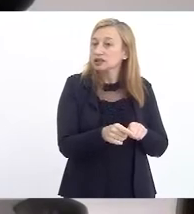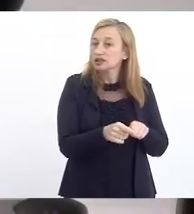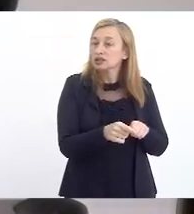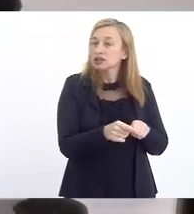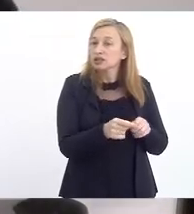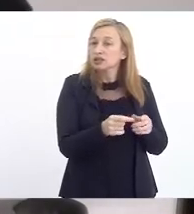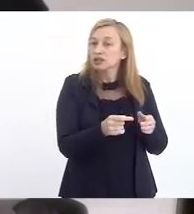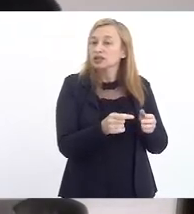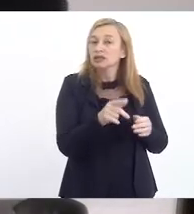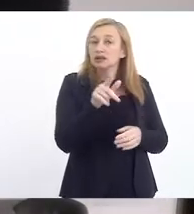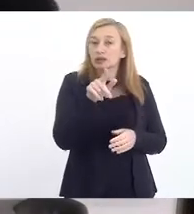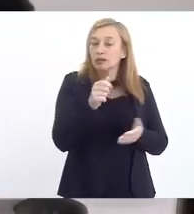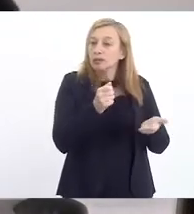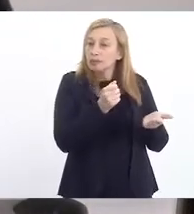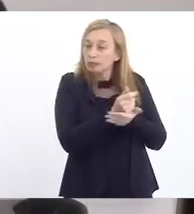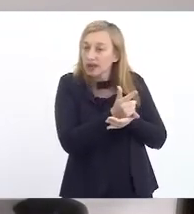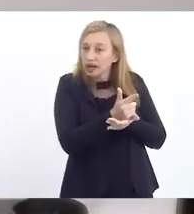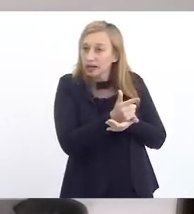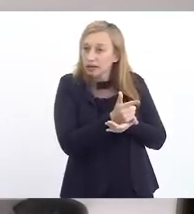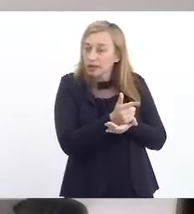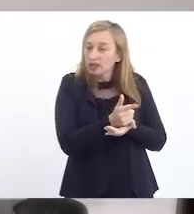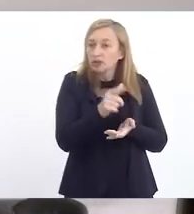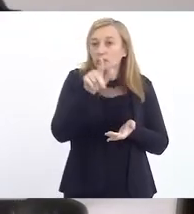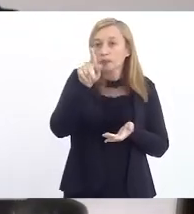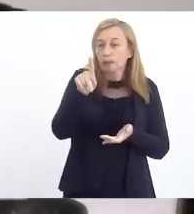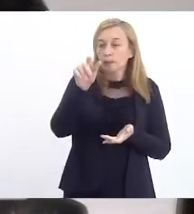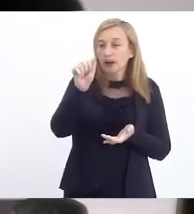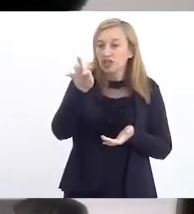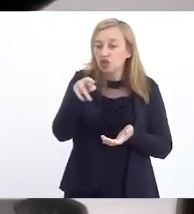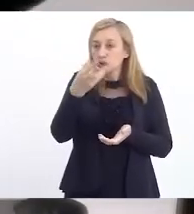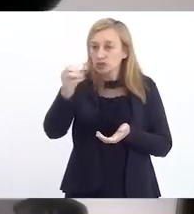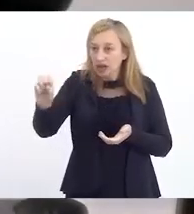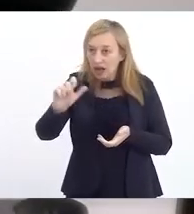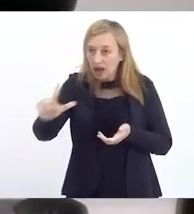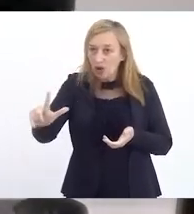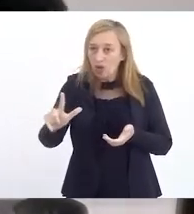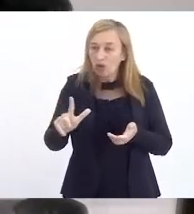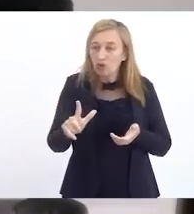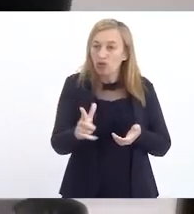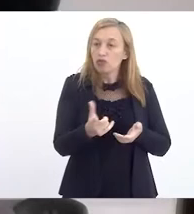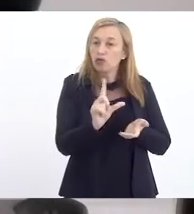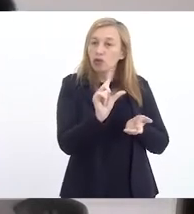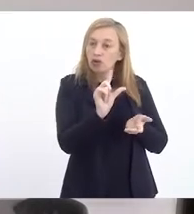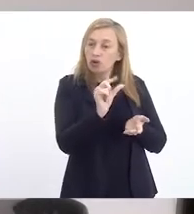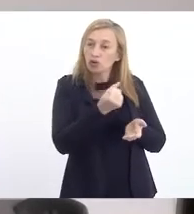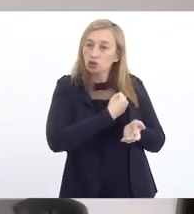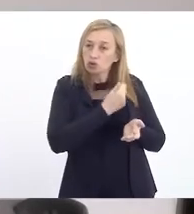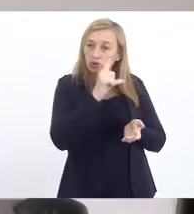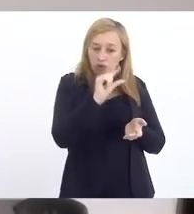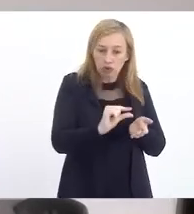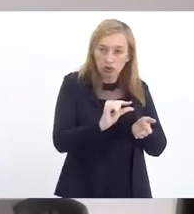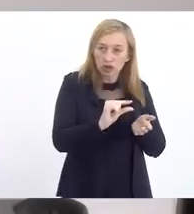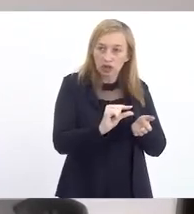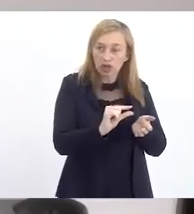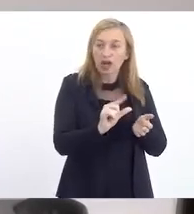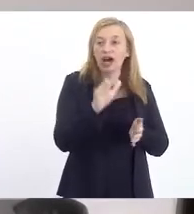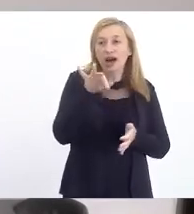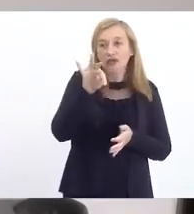individuais e patronais forem insuficientes, a fonte 00, Tesouro, cobre a diferença.